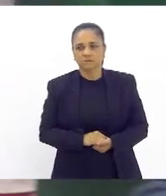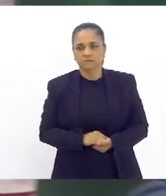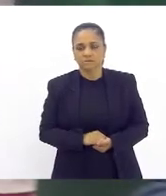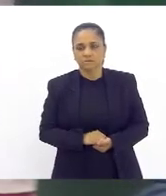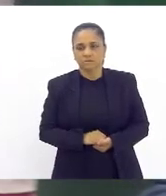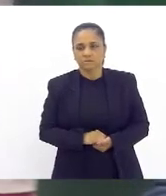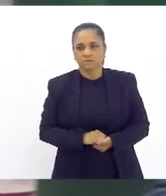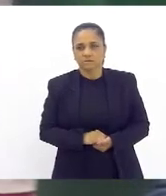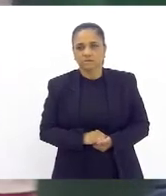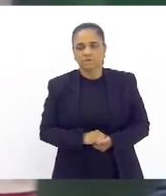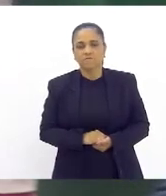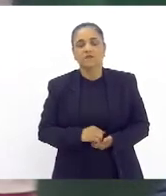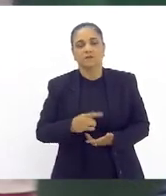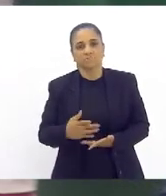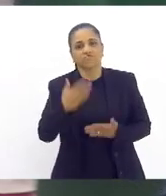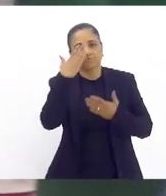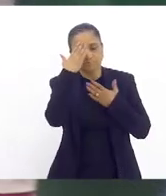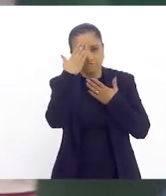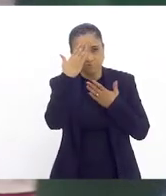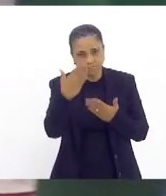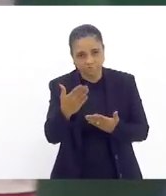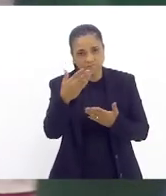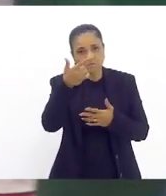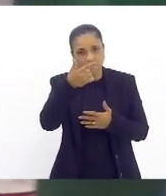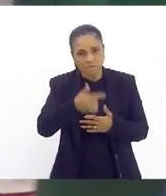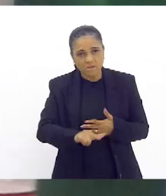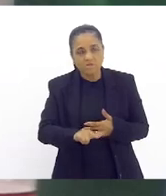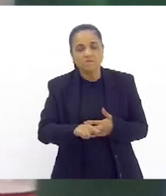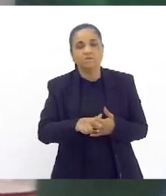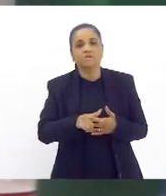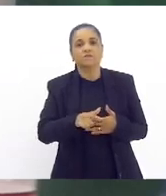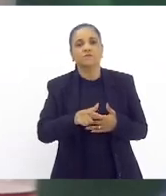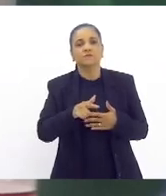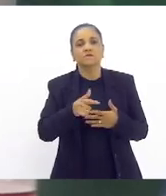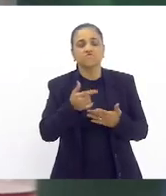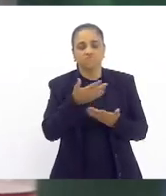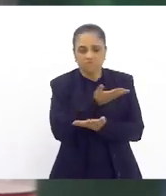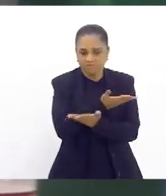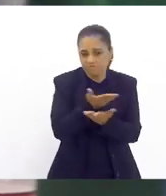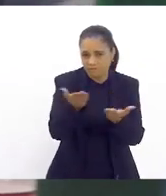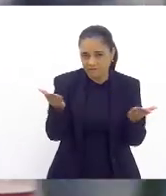quero mais uma vez agradecer a presença de todos